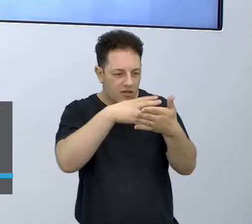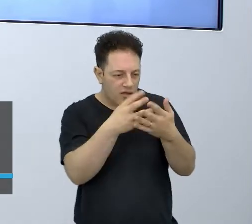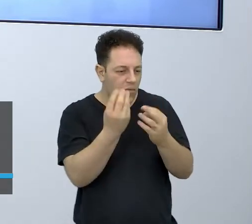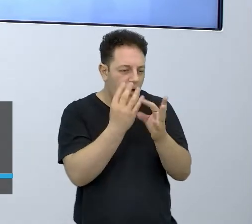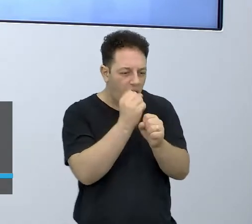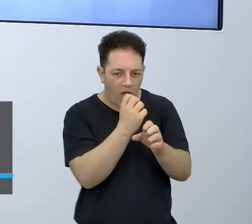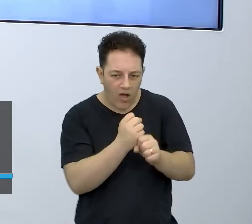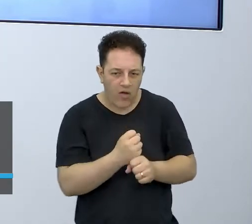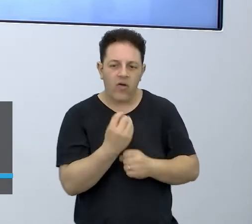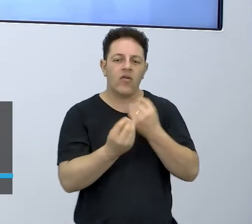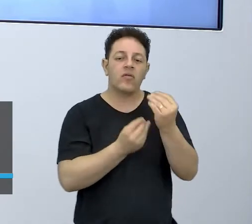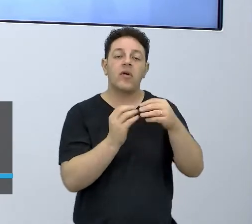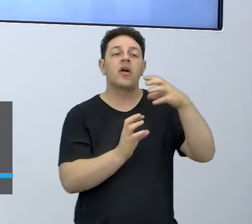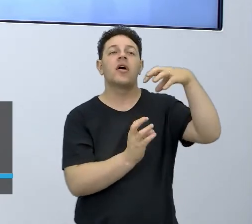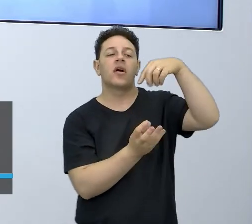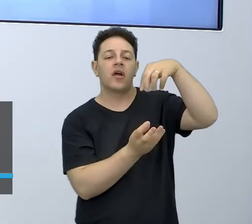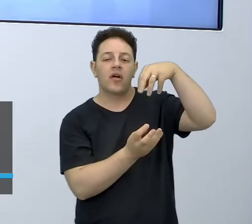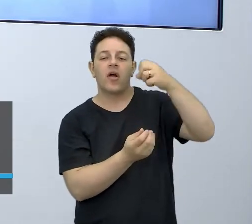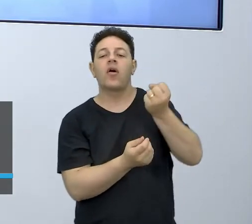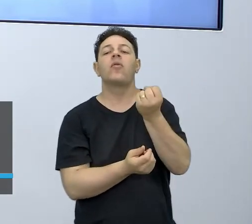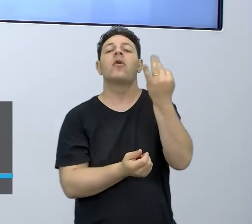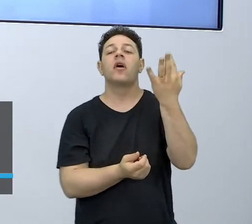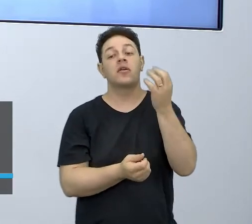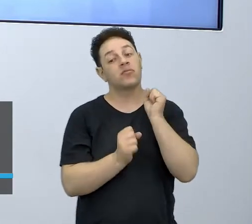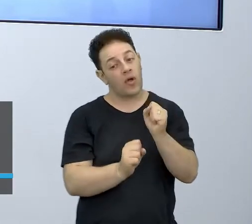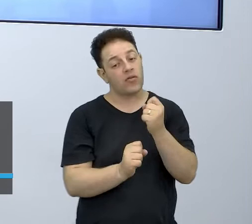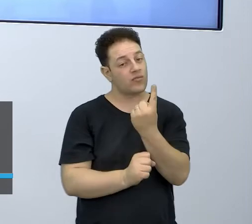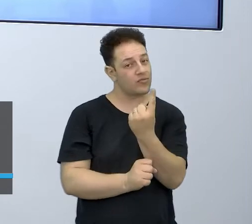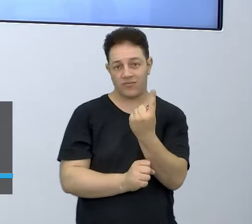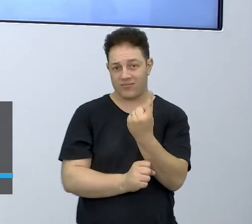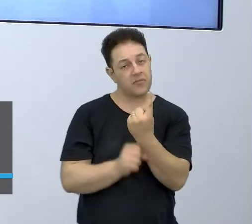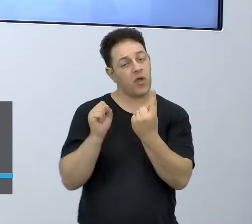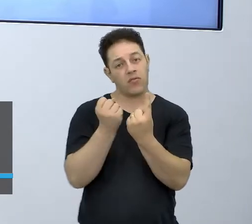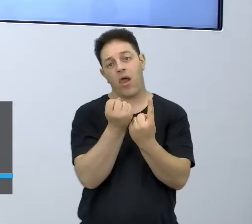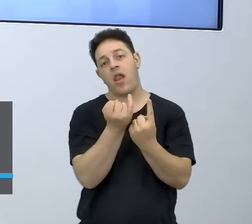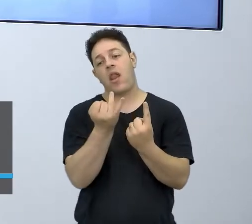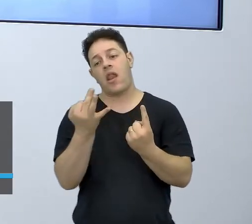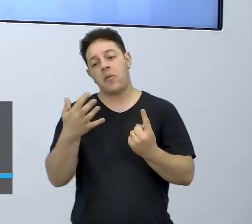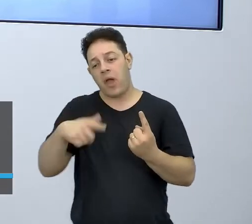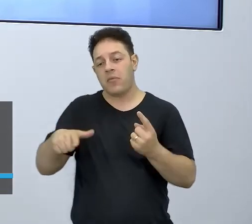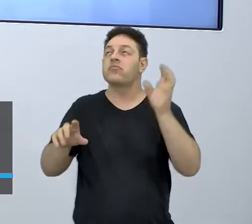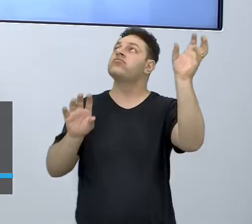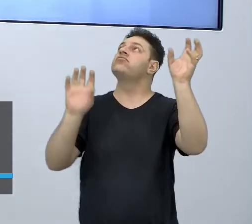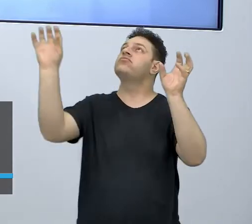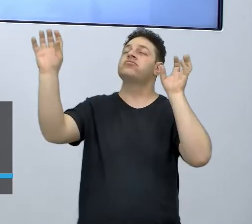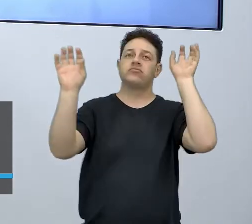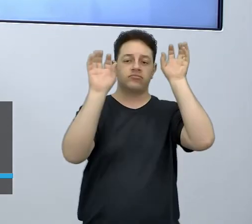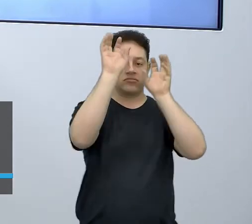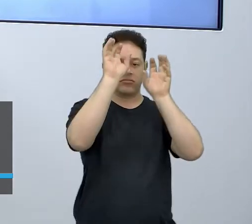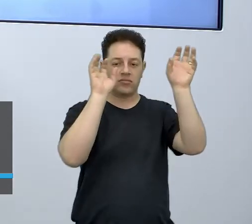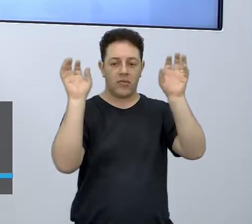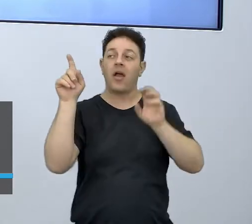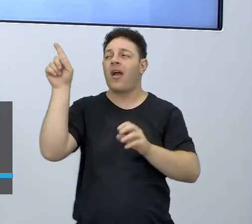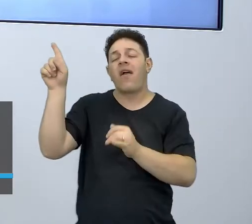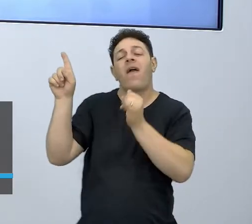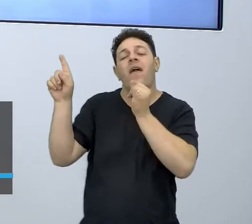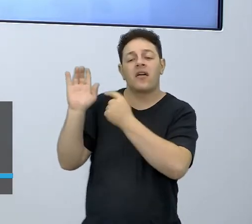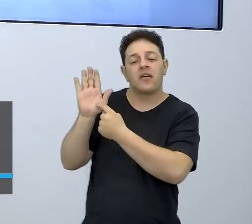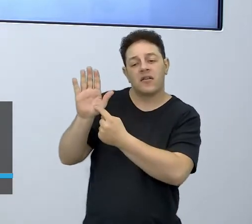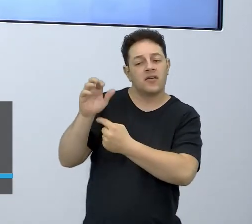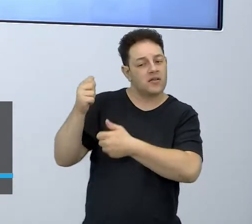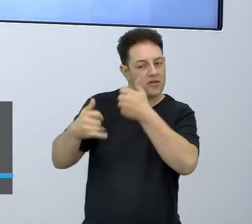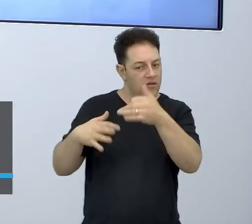quantas garrafas necessárias, você deve ter encontrado mais de uma, né? Também não é uma só. A gente está falando de uma só, mas eu tenho que ter